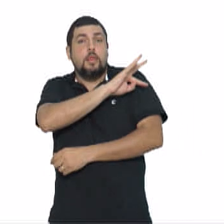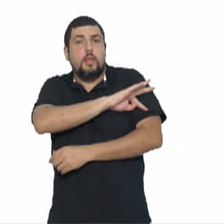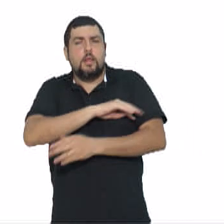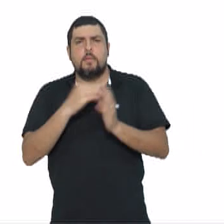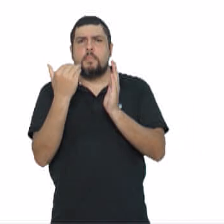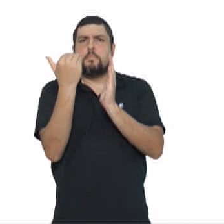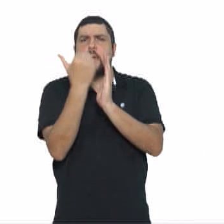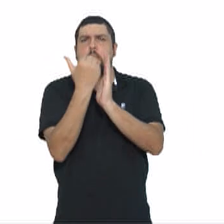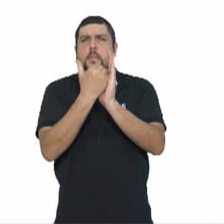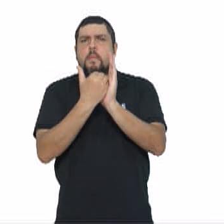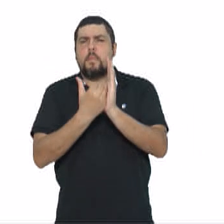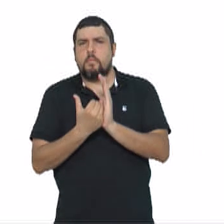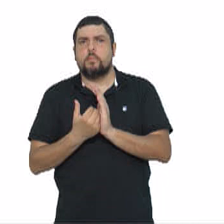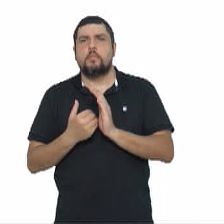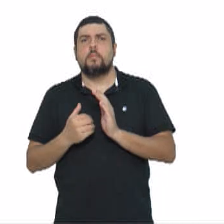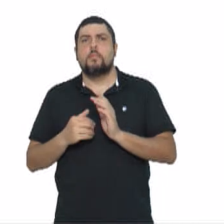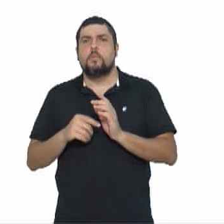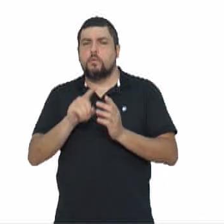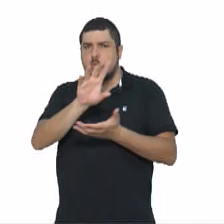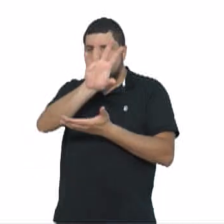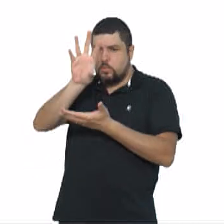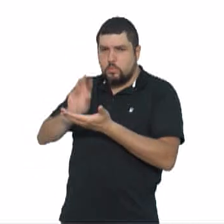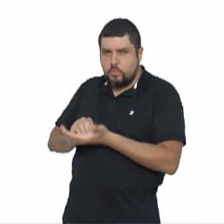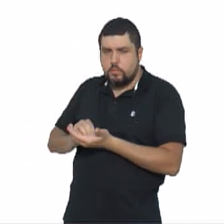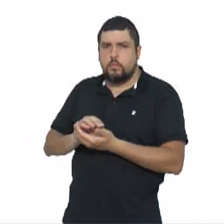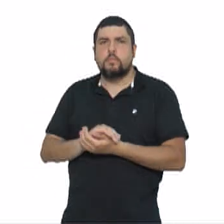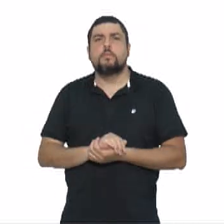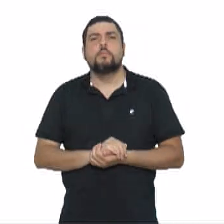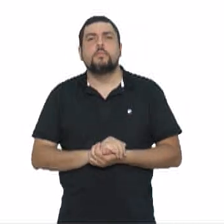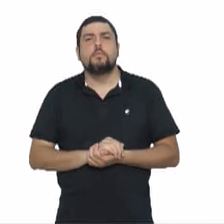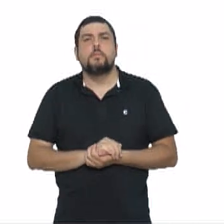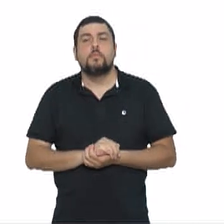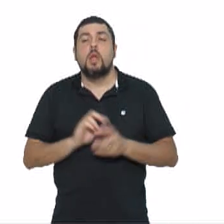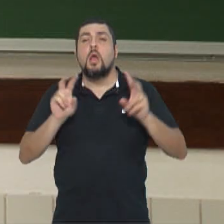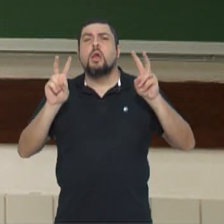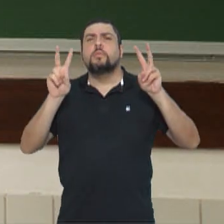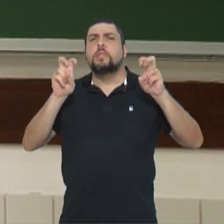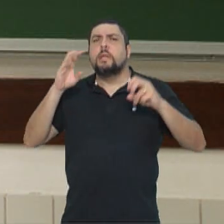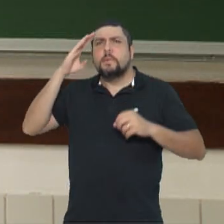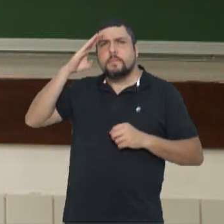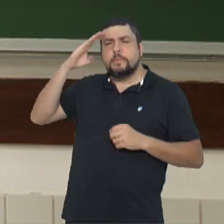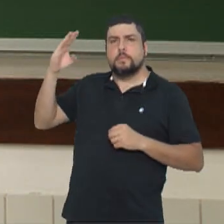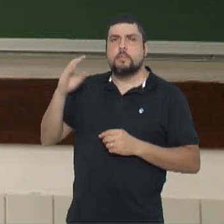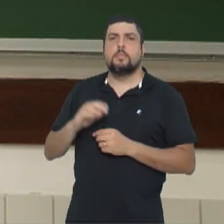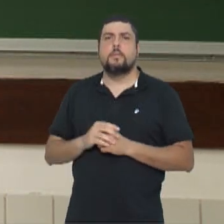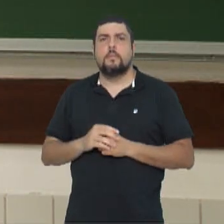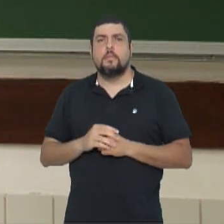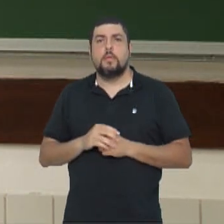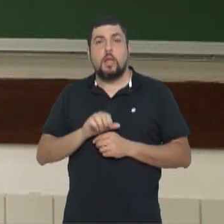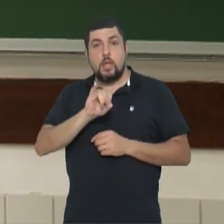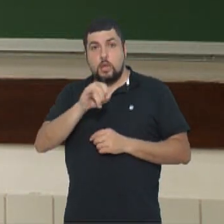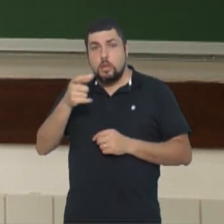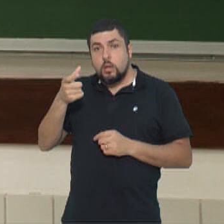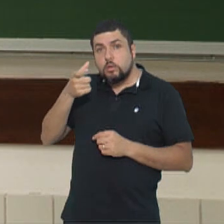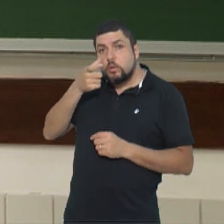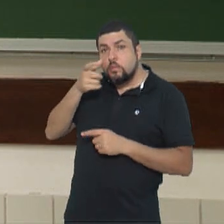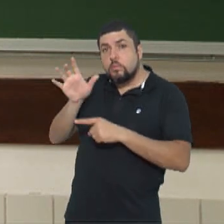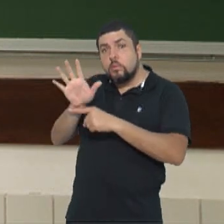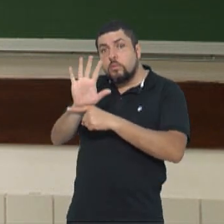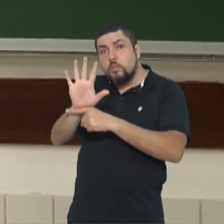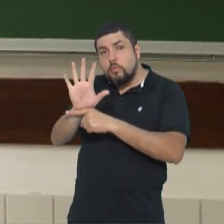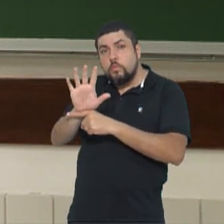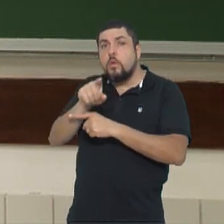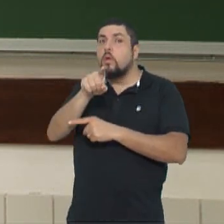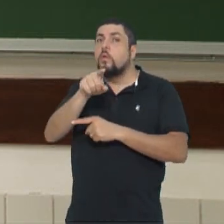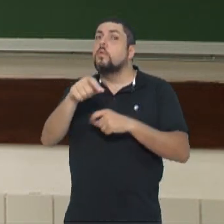dados. Então, você anota lá, tá bom? Qual é o tema central do filme? Qual é o tema? Se você assistiu o filme, você precisa ter noção